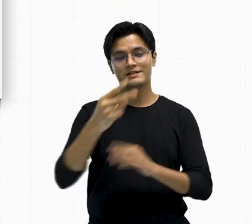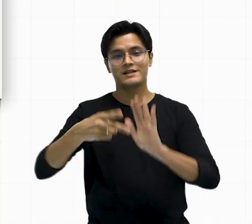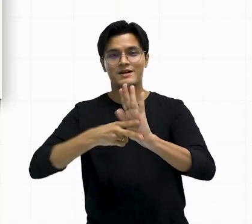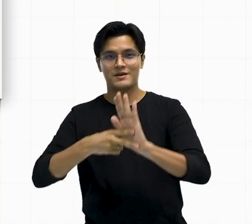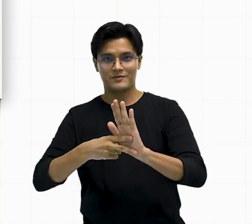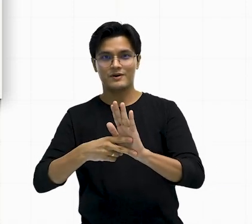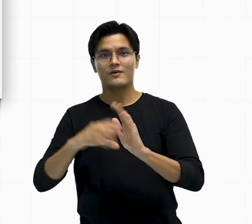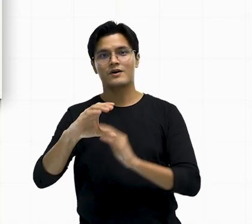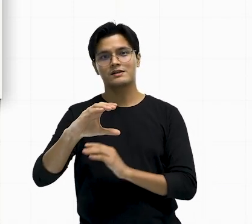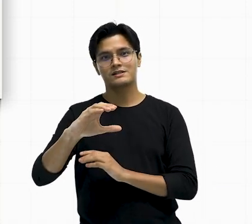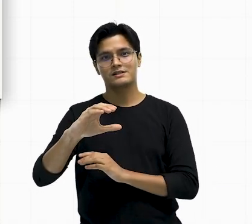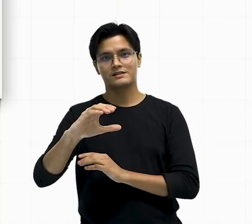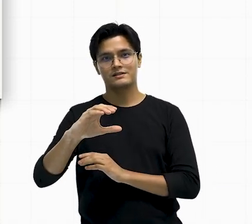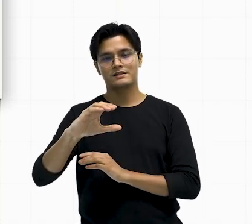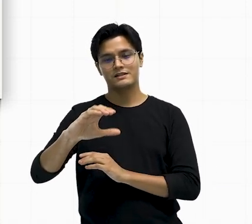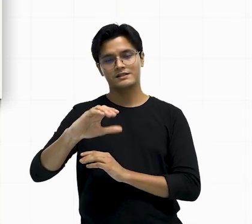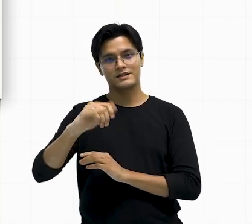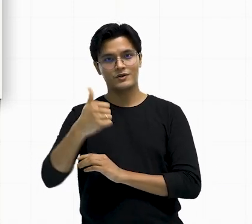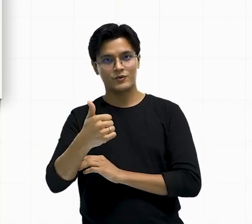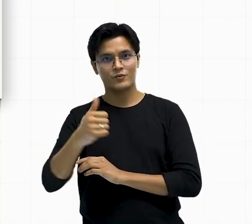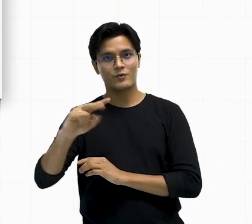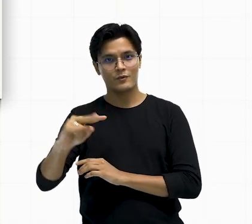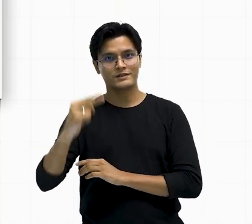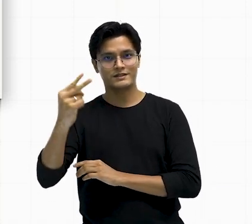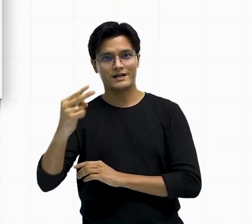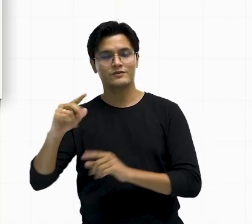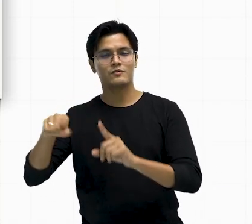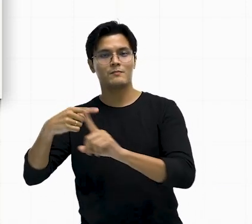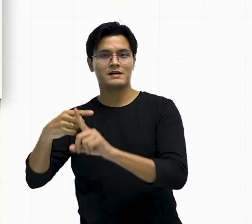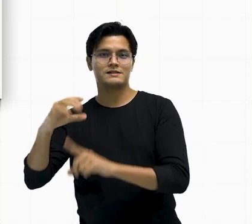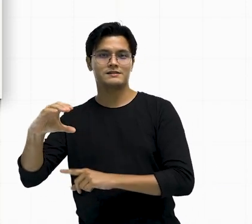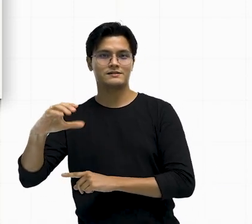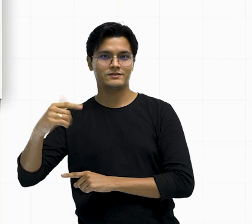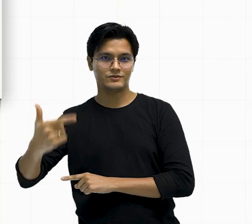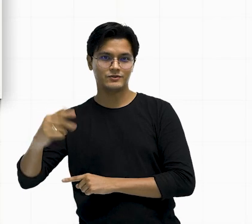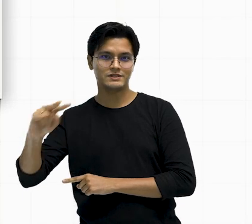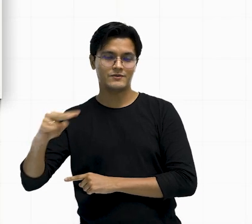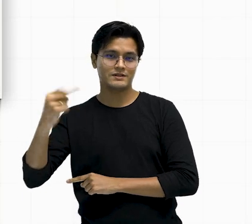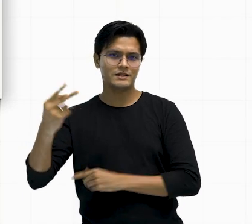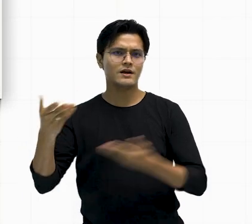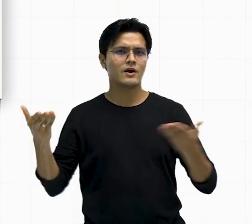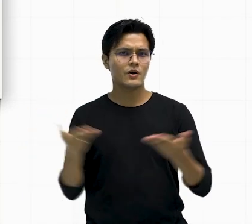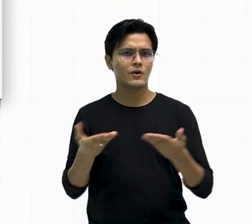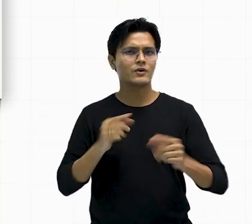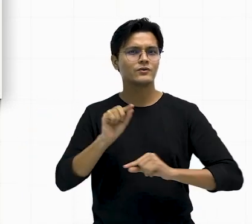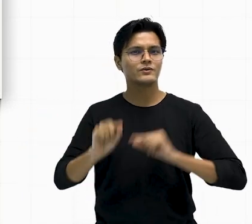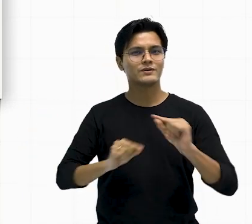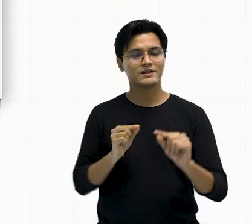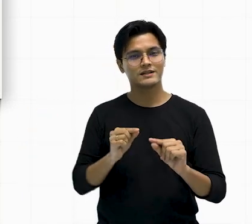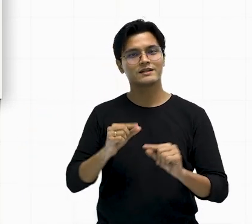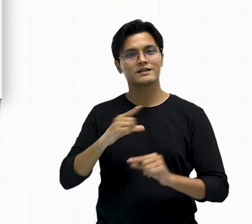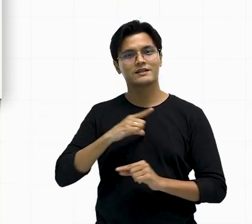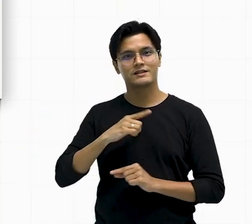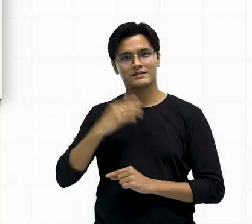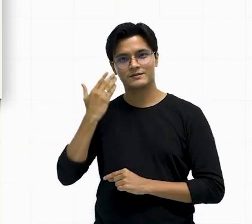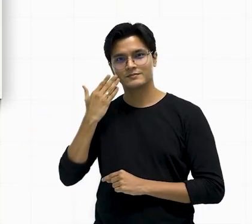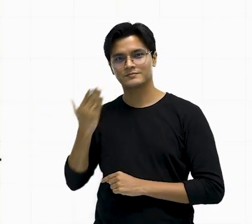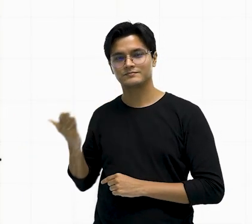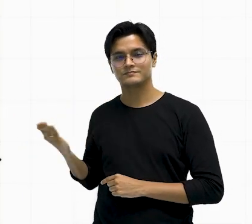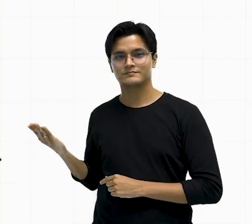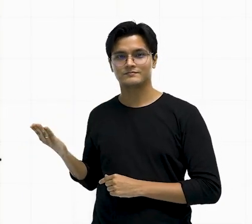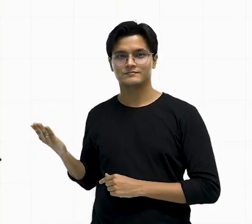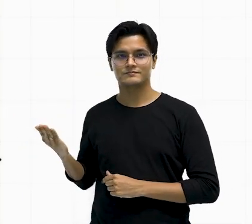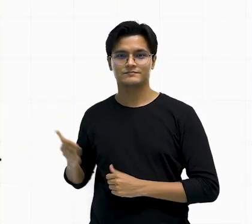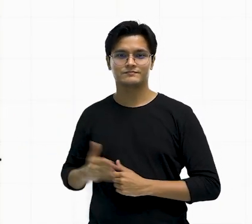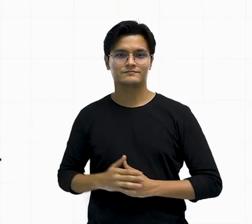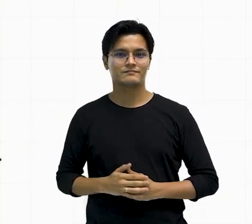à soma dos quadrados dos seus catetos. Perfeito? Para isso, agora, nós temos aqui, então,